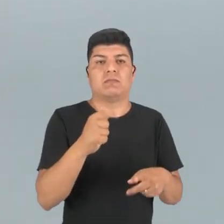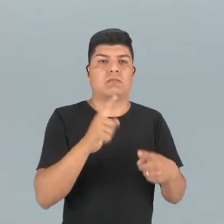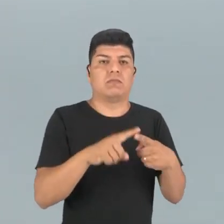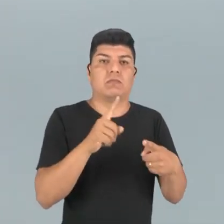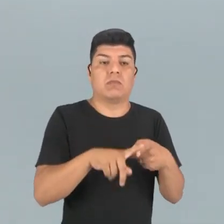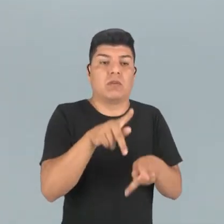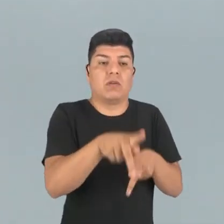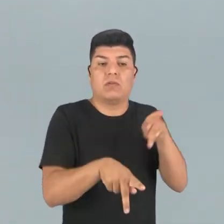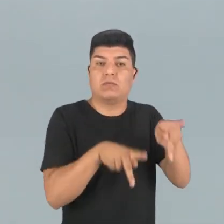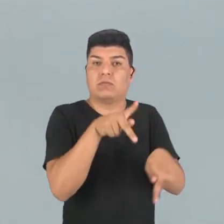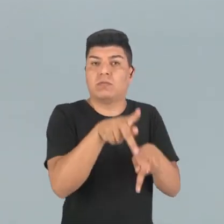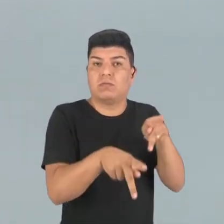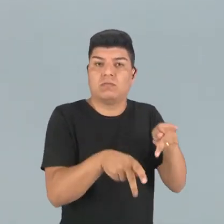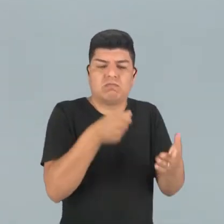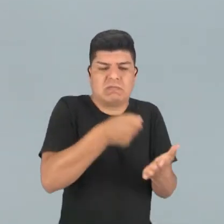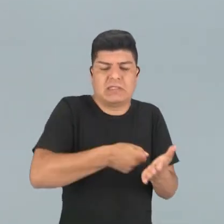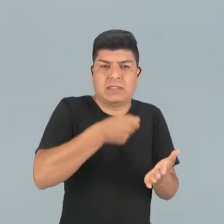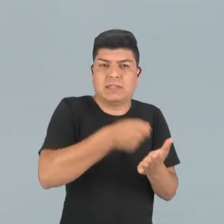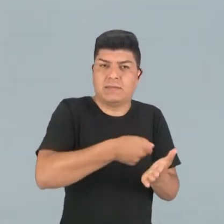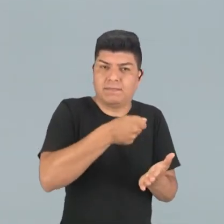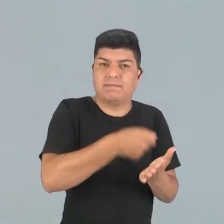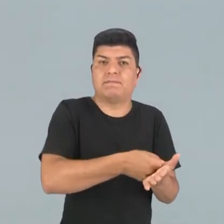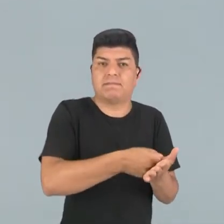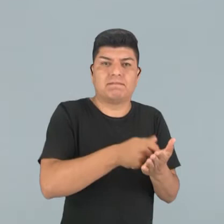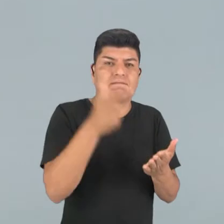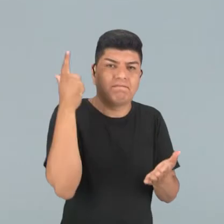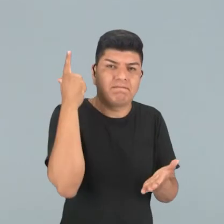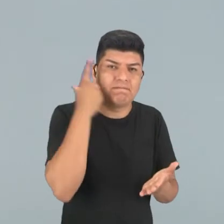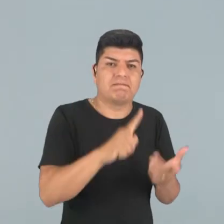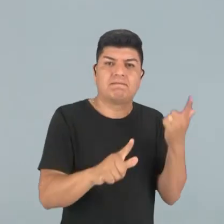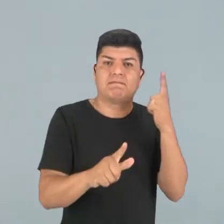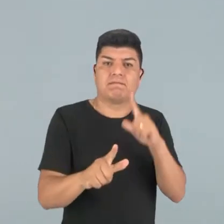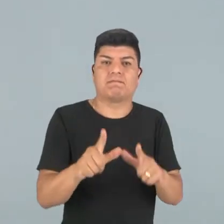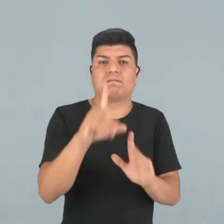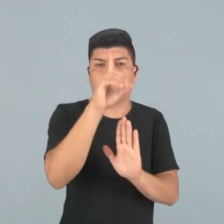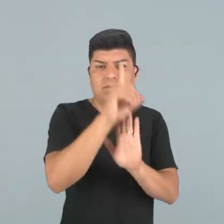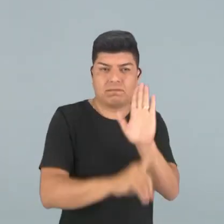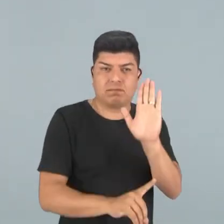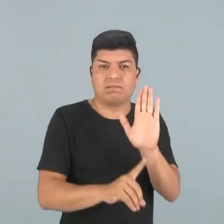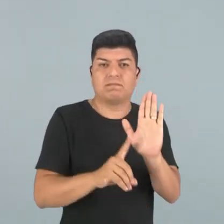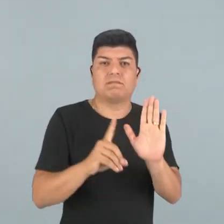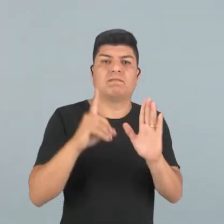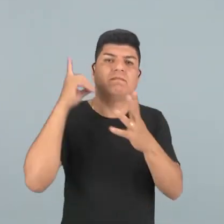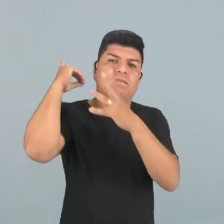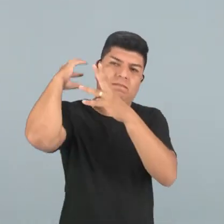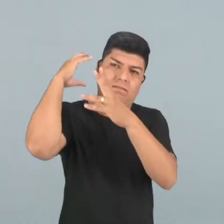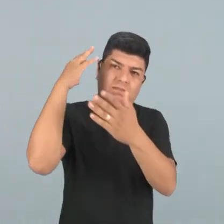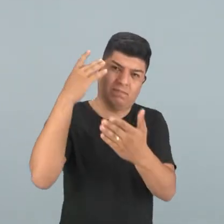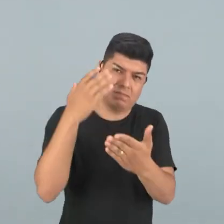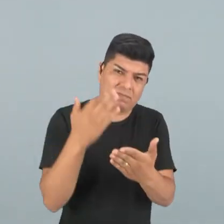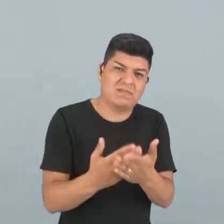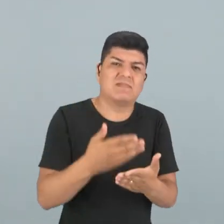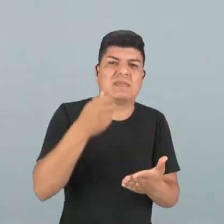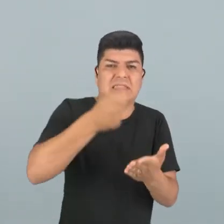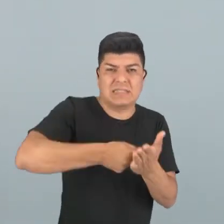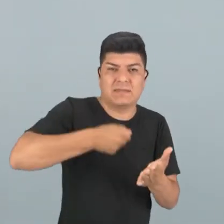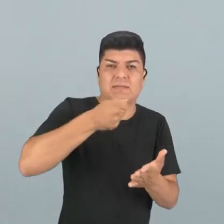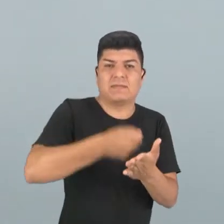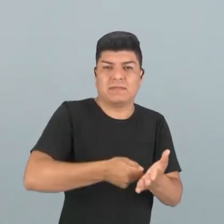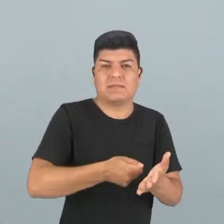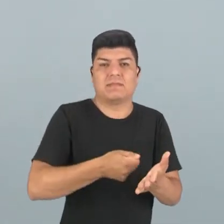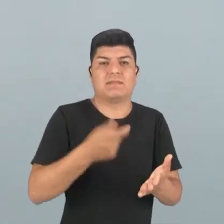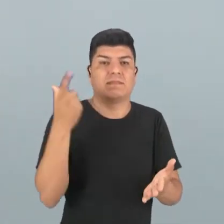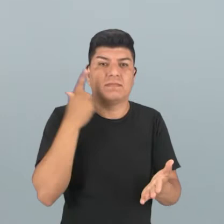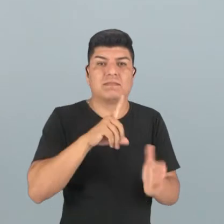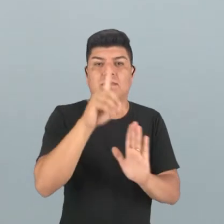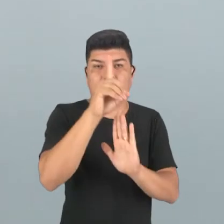povo que lutou muito, né, que conquistou, né, os seus direitos e que vem lutando constantemente para ter os seus